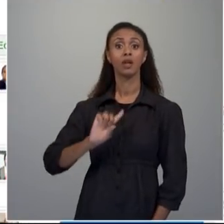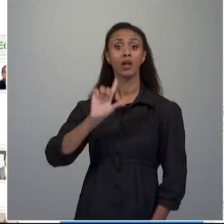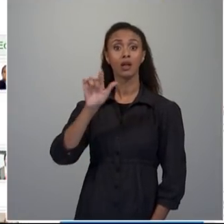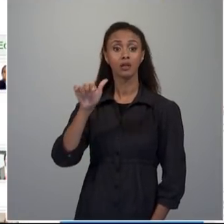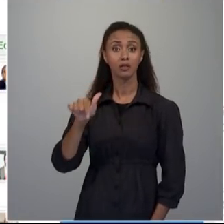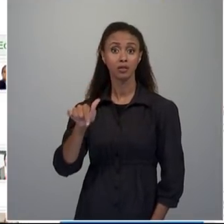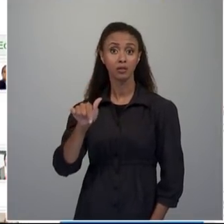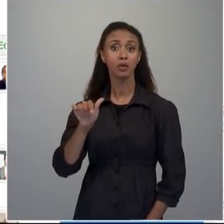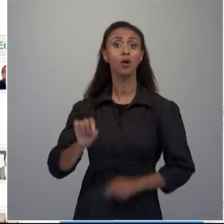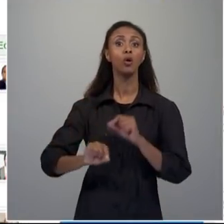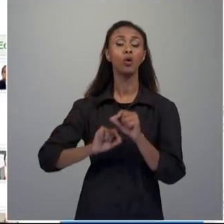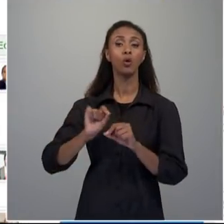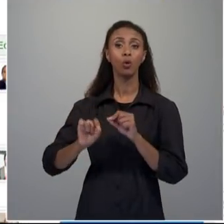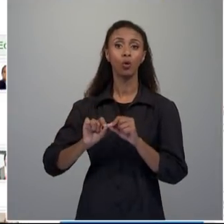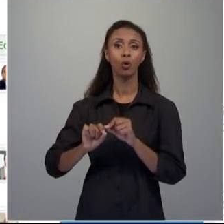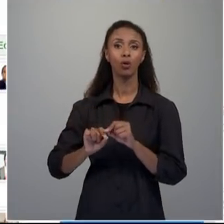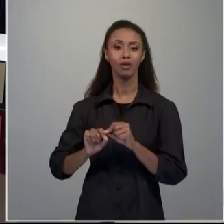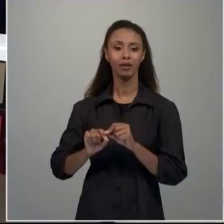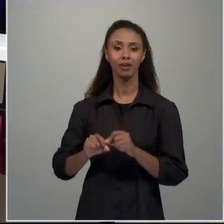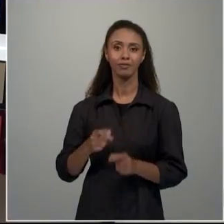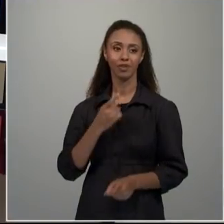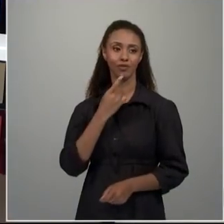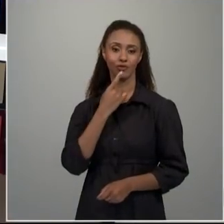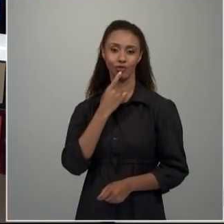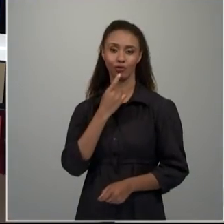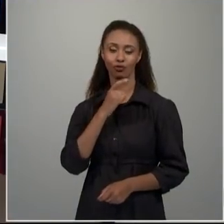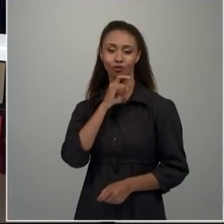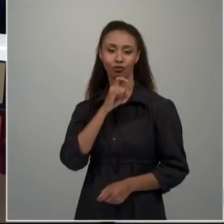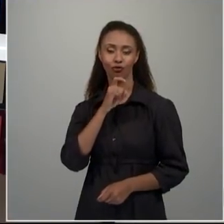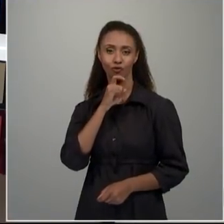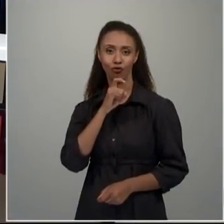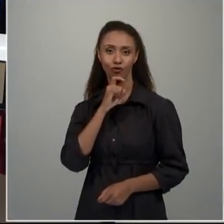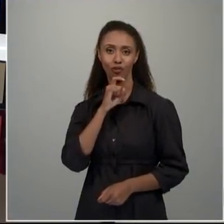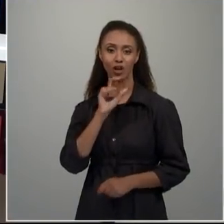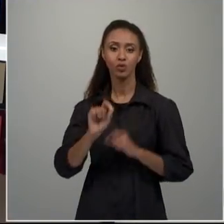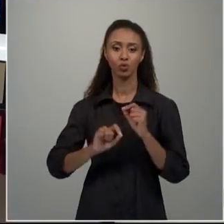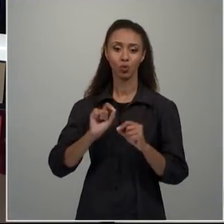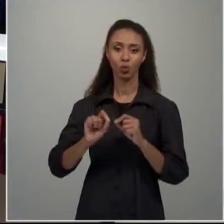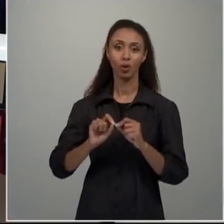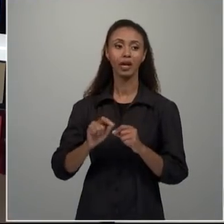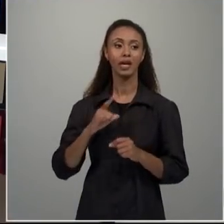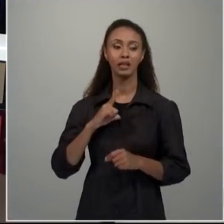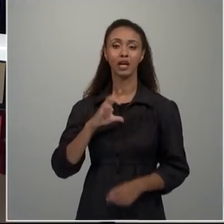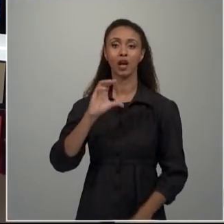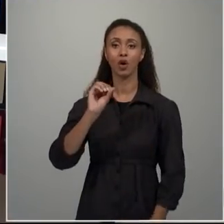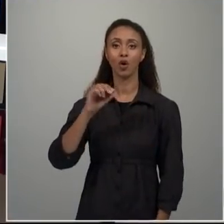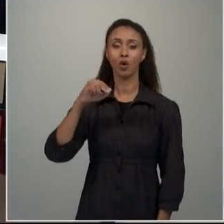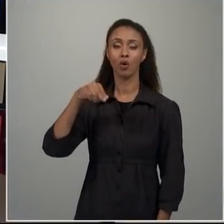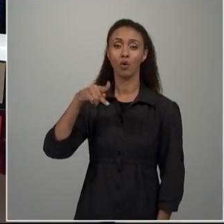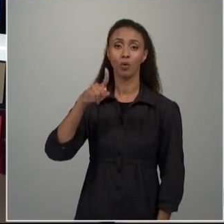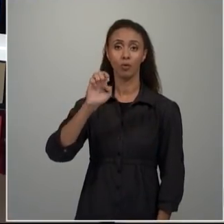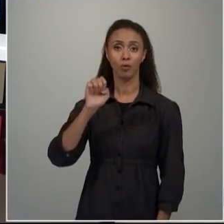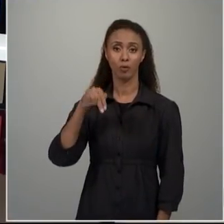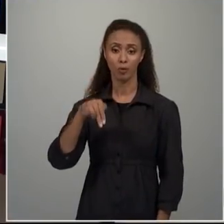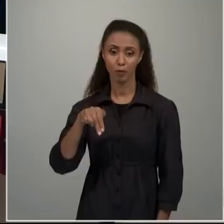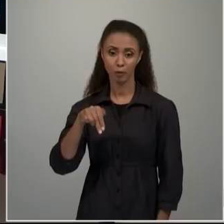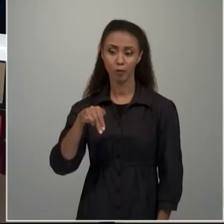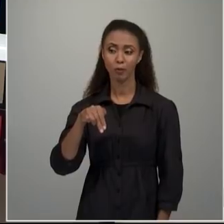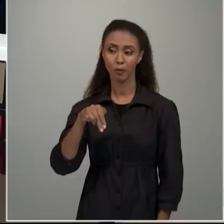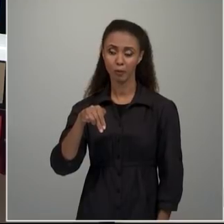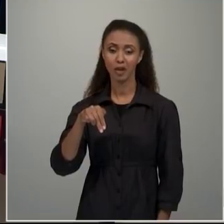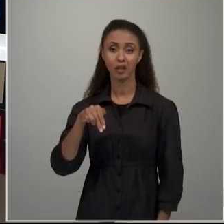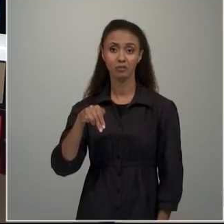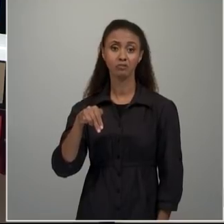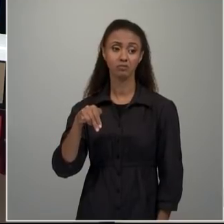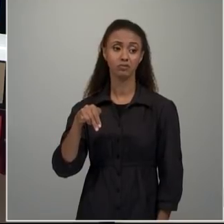efe a arte com ou seja estão artigos com open porque tem muito artigo infelizmente artigos estrangeiros normalmente